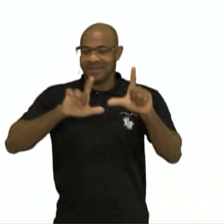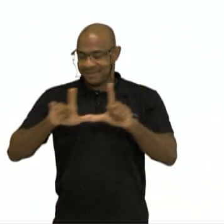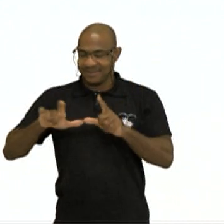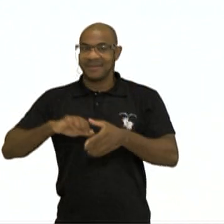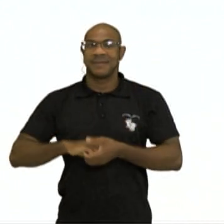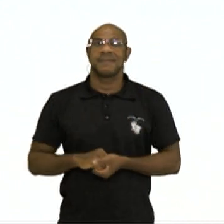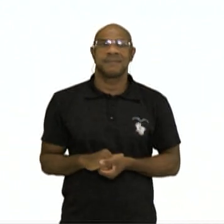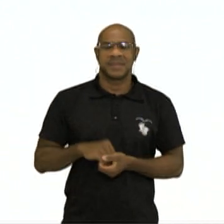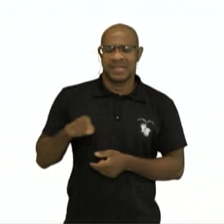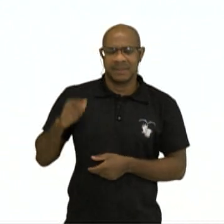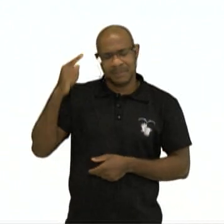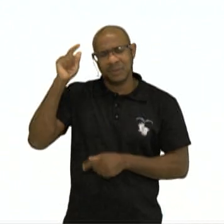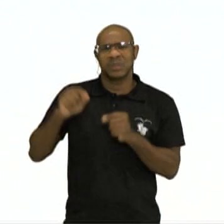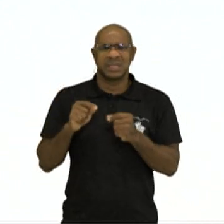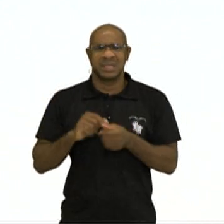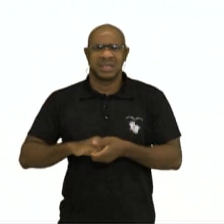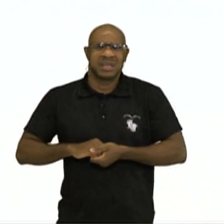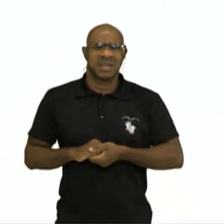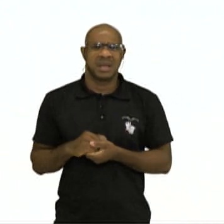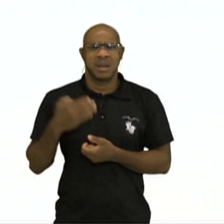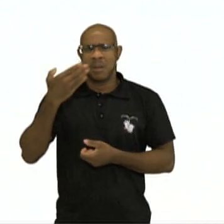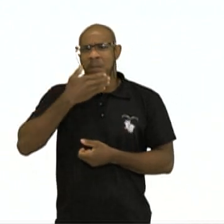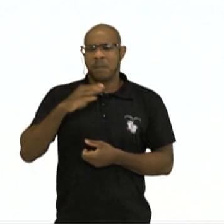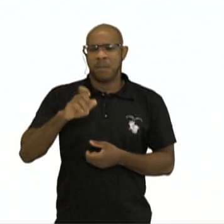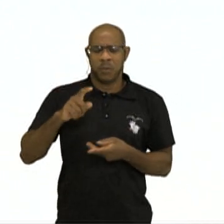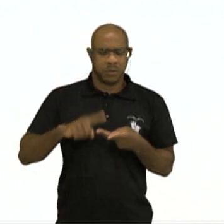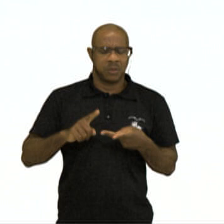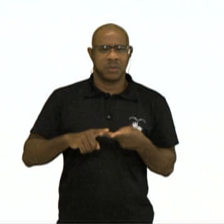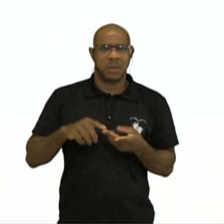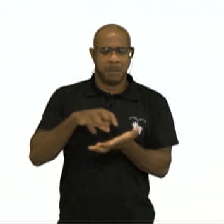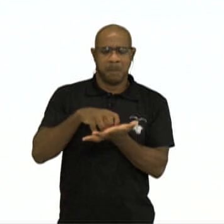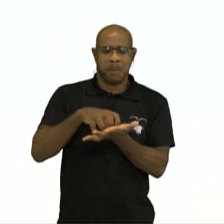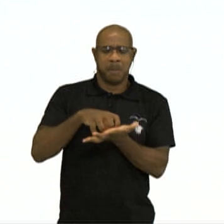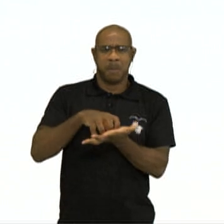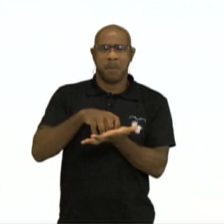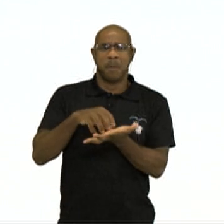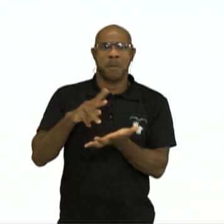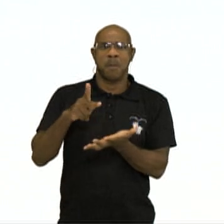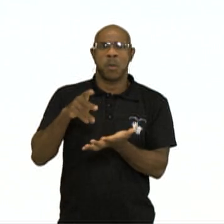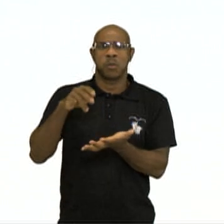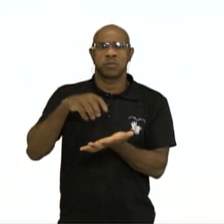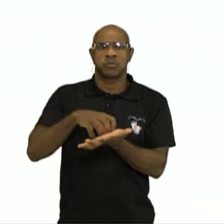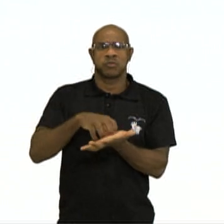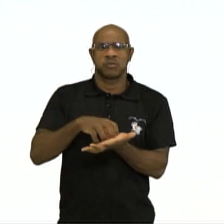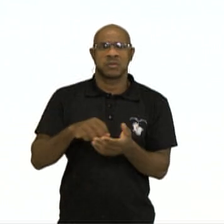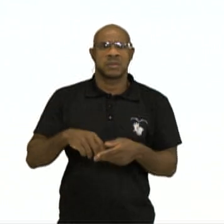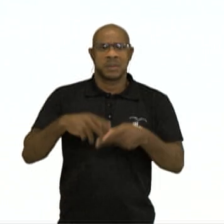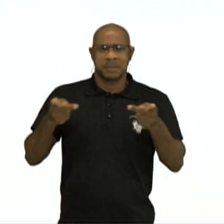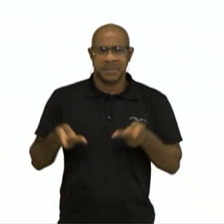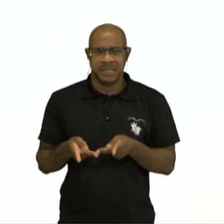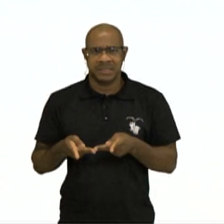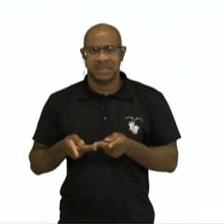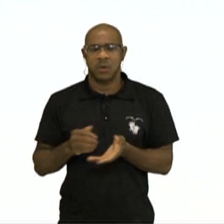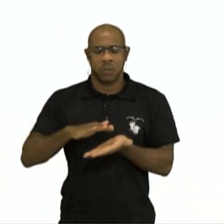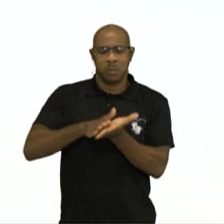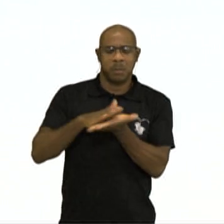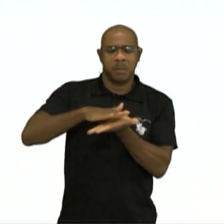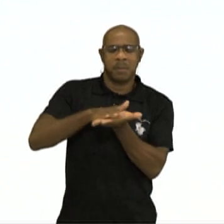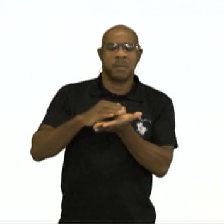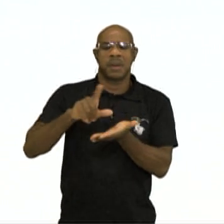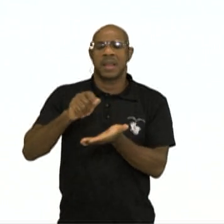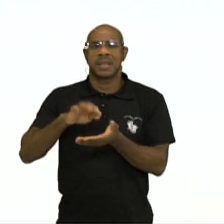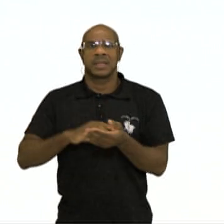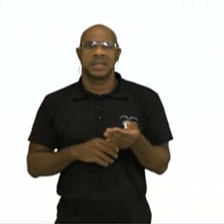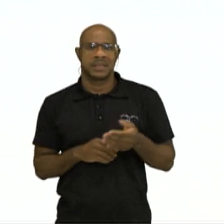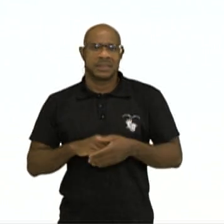A, ele pensa em torta. B, em pudim. Letra C, pizza. Letra D, lasanha. Se ainda